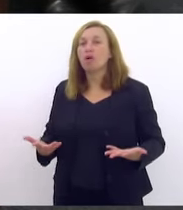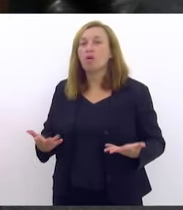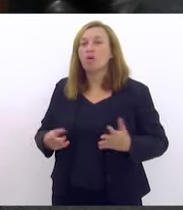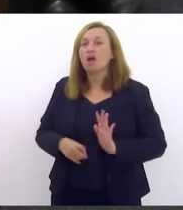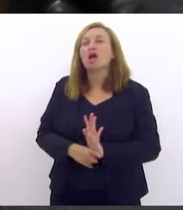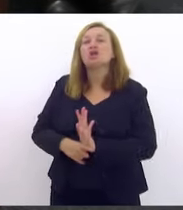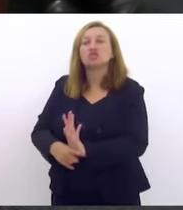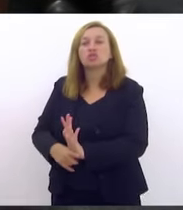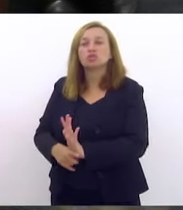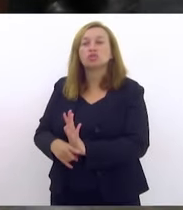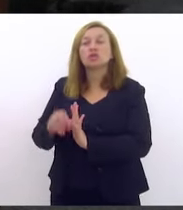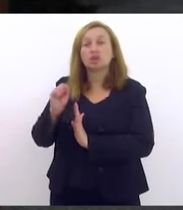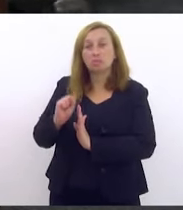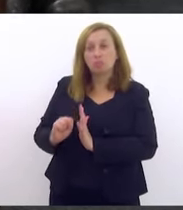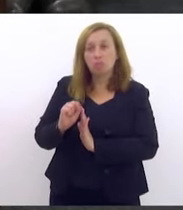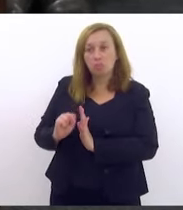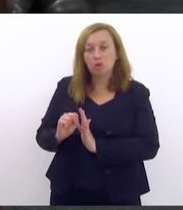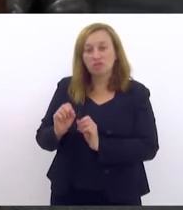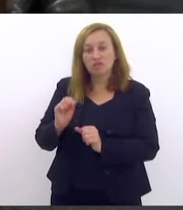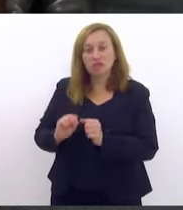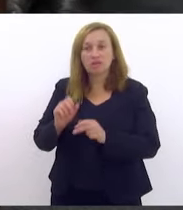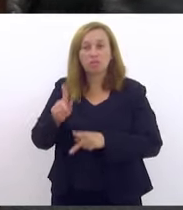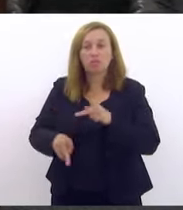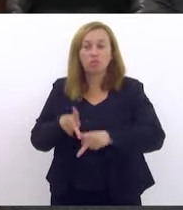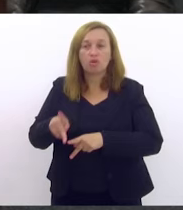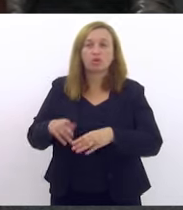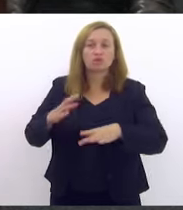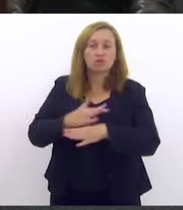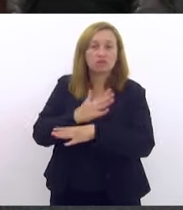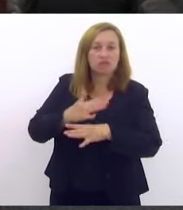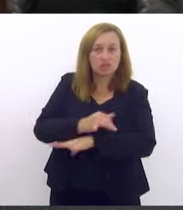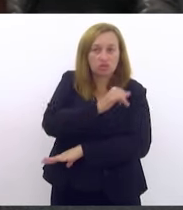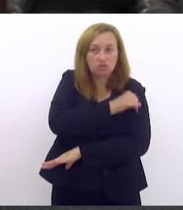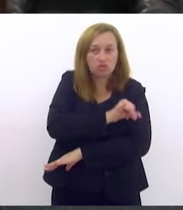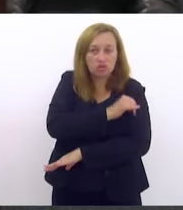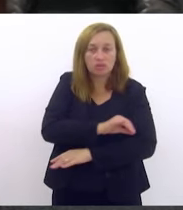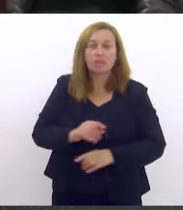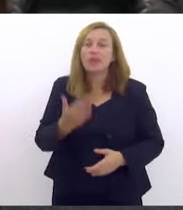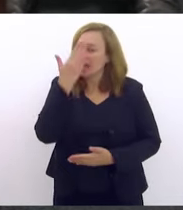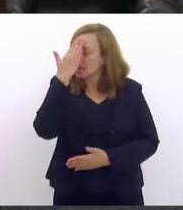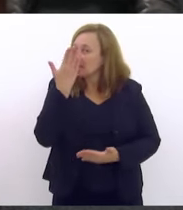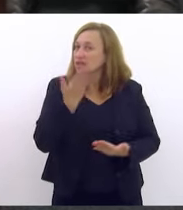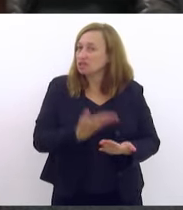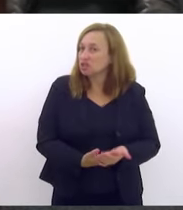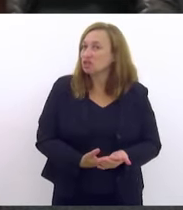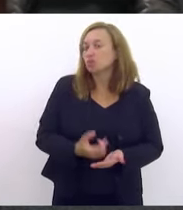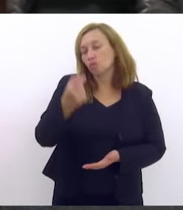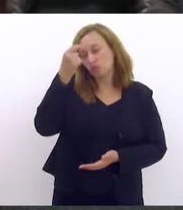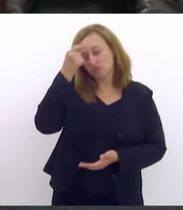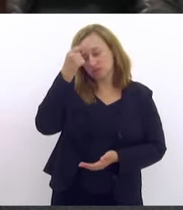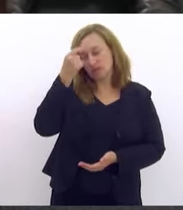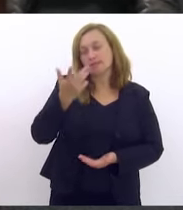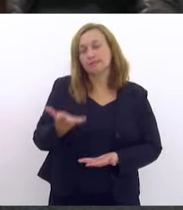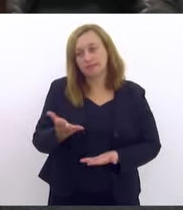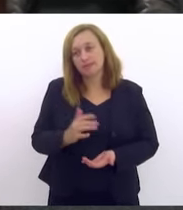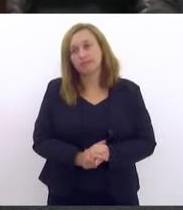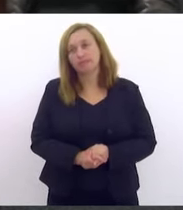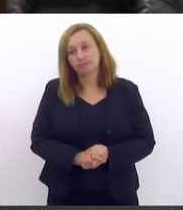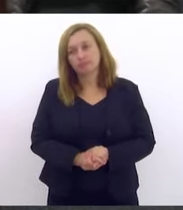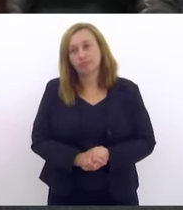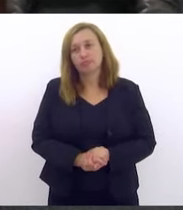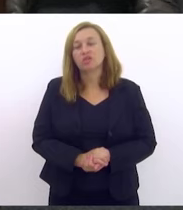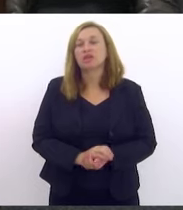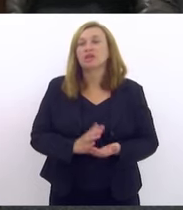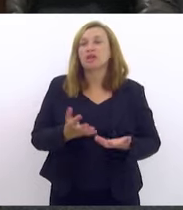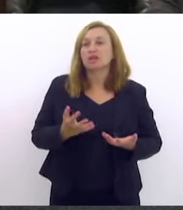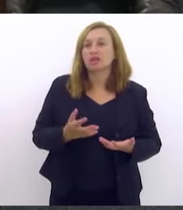essa decisão trará para a população da cidade do Rio de Janeiro, e acredito no bom senso. E, portanto, quero me